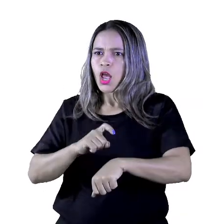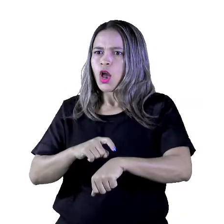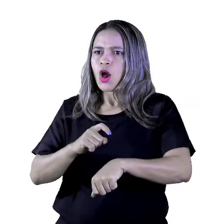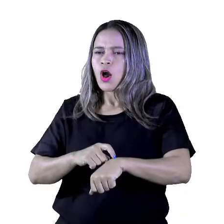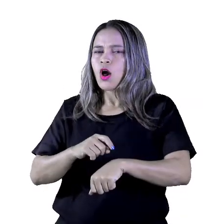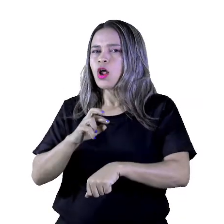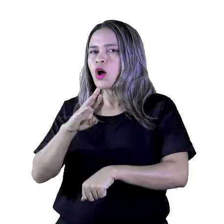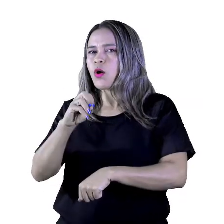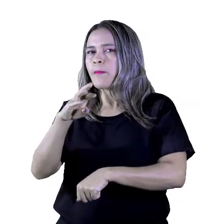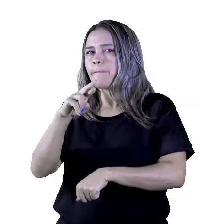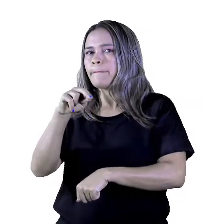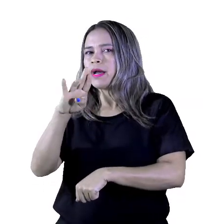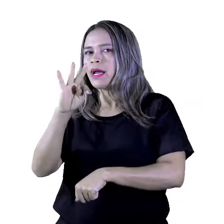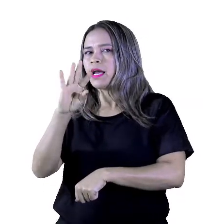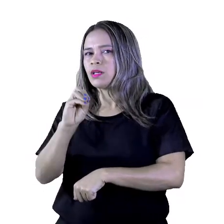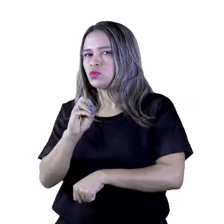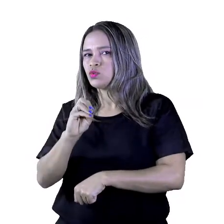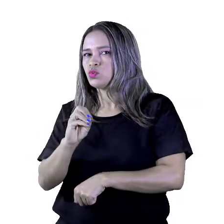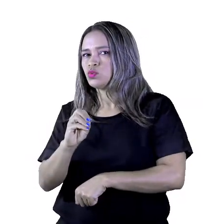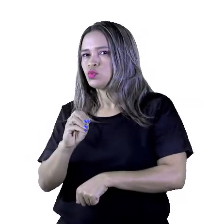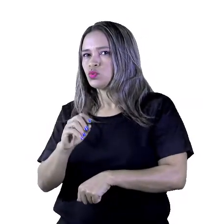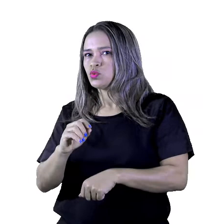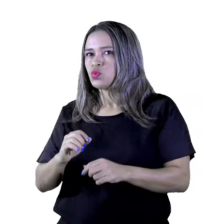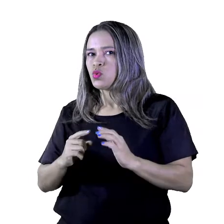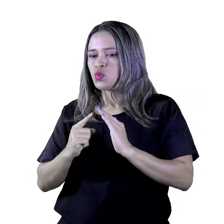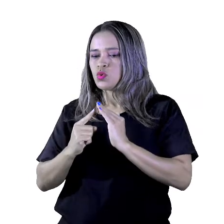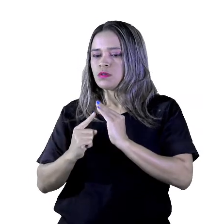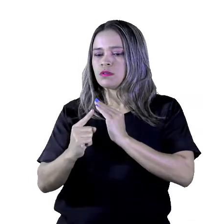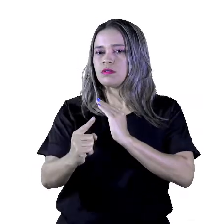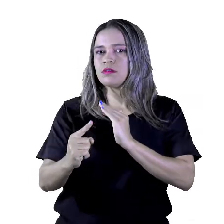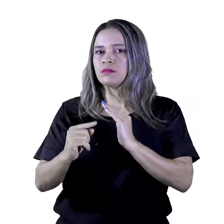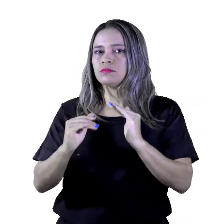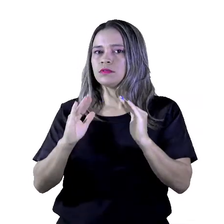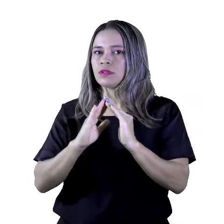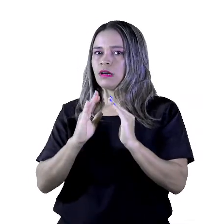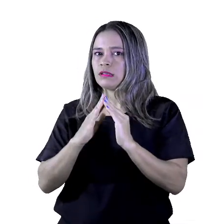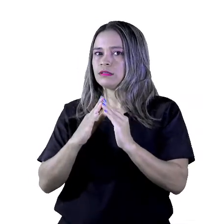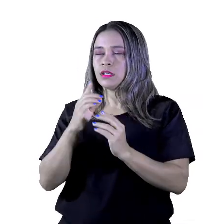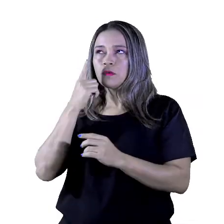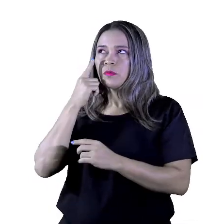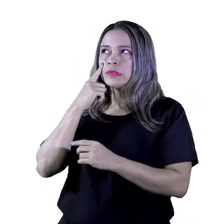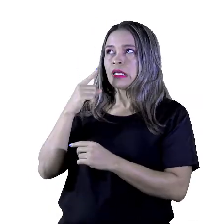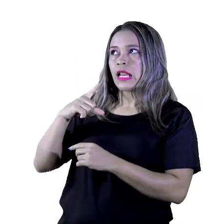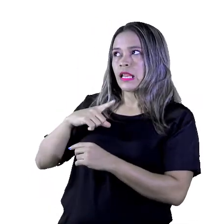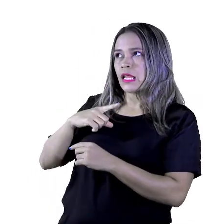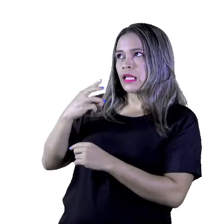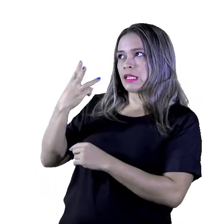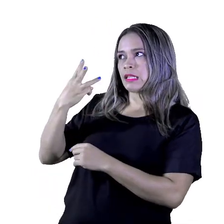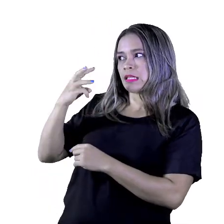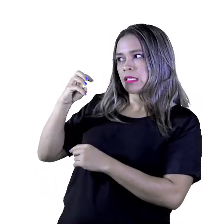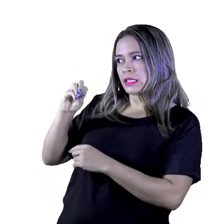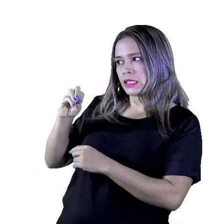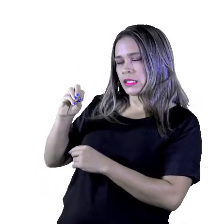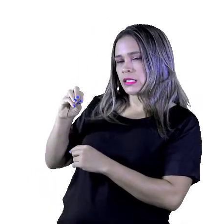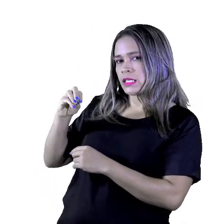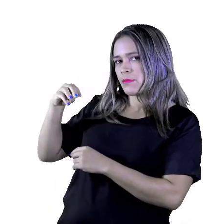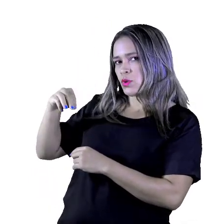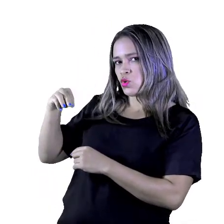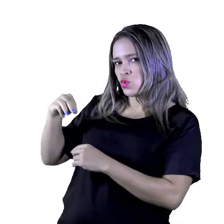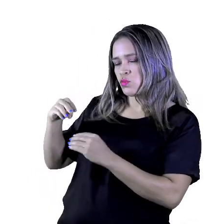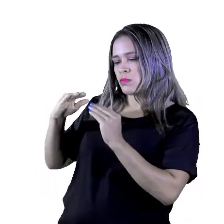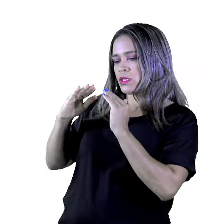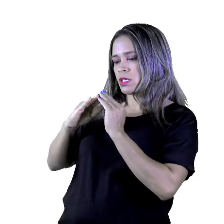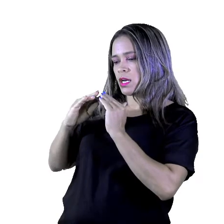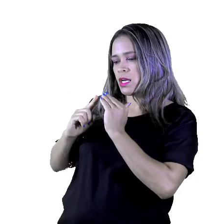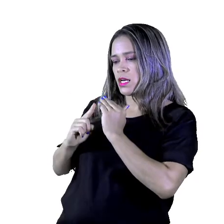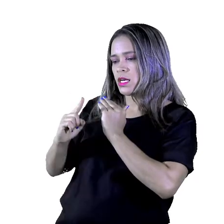casa? Se a gente for observar, Roberto levou 30 minutos para sair da sua casa e chegar